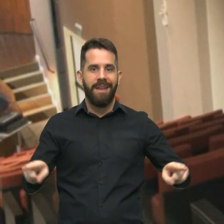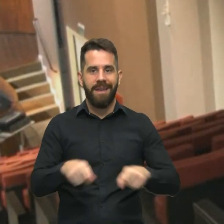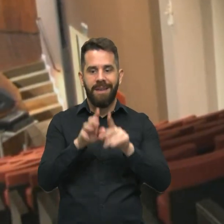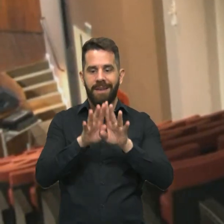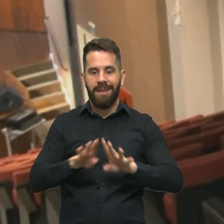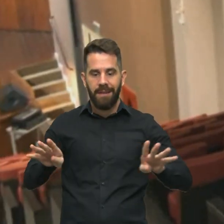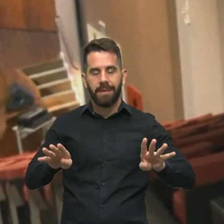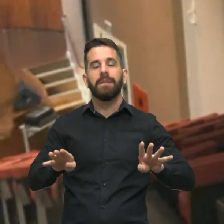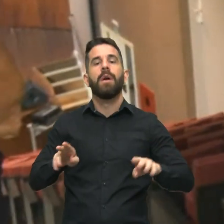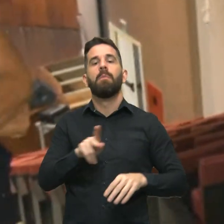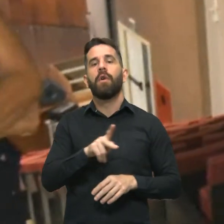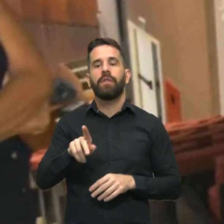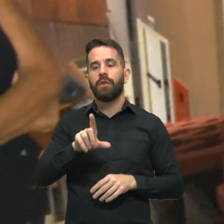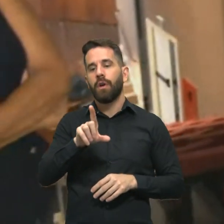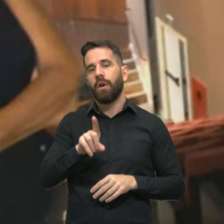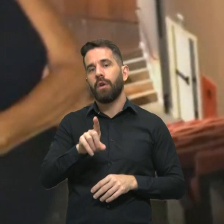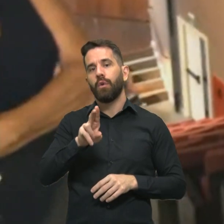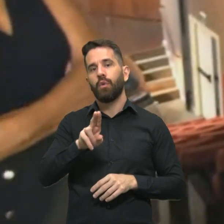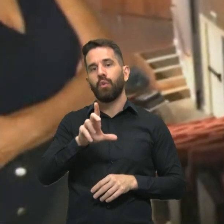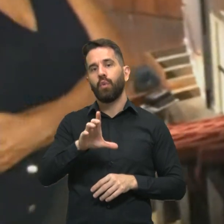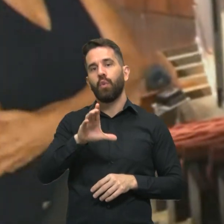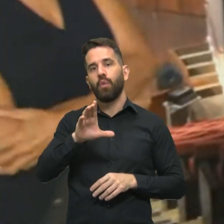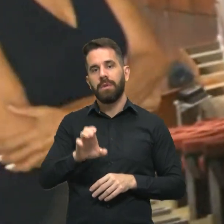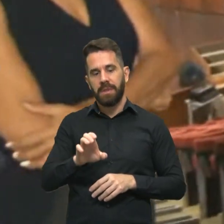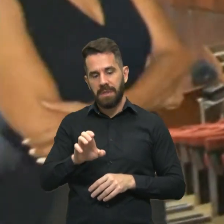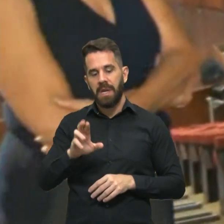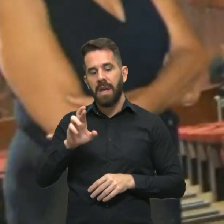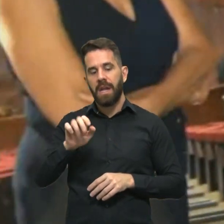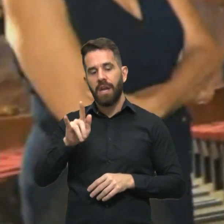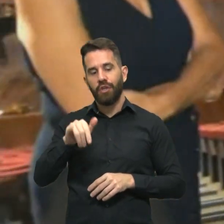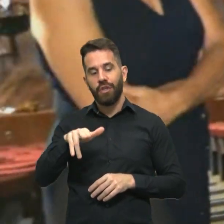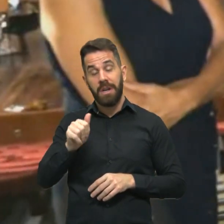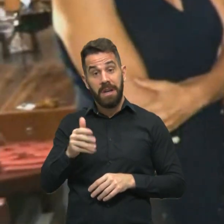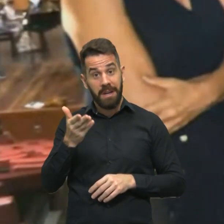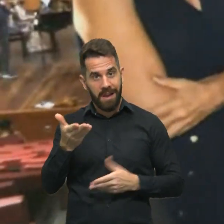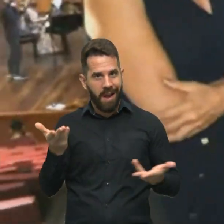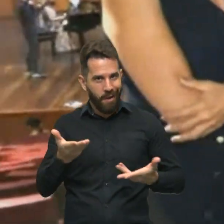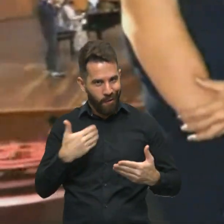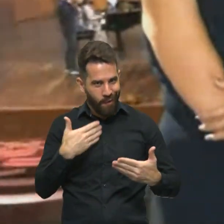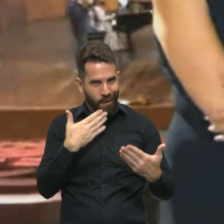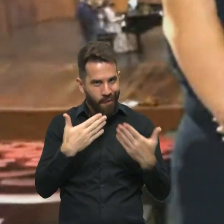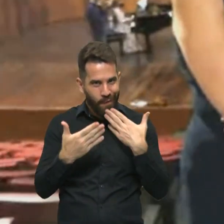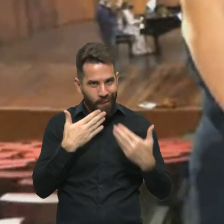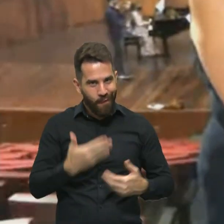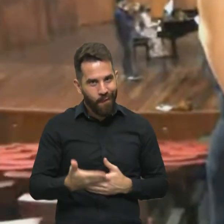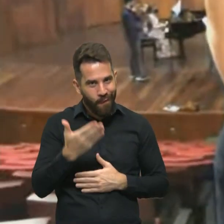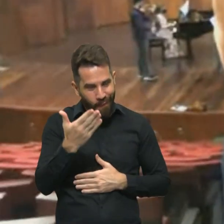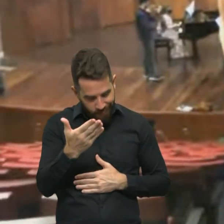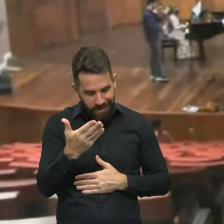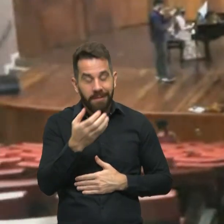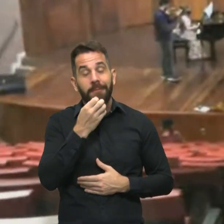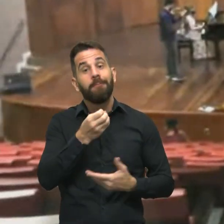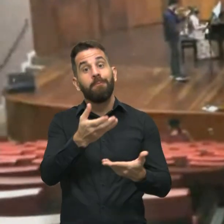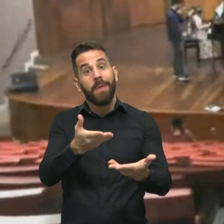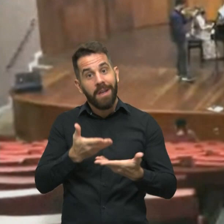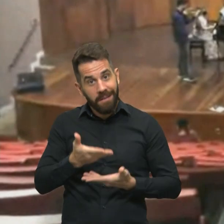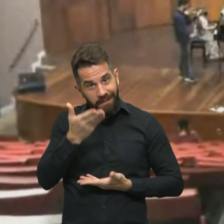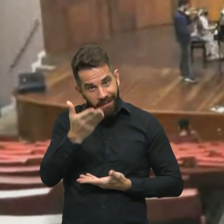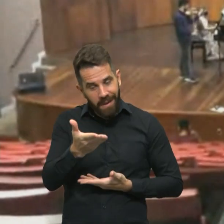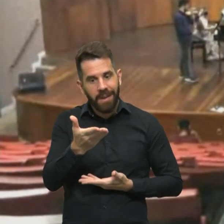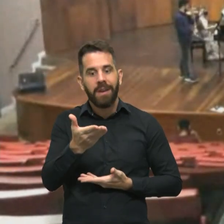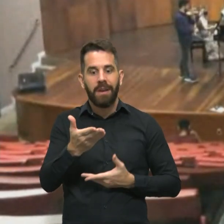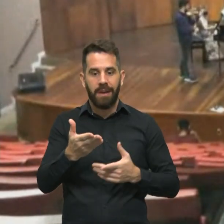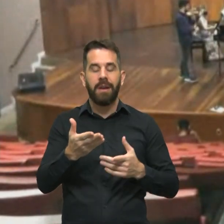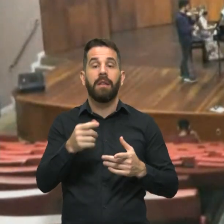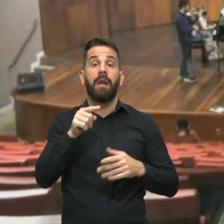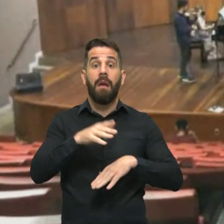Dulce Regina, e é com ela que a gente vai falar agora. Nós estamos aqui com ela, tudo bem, professora Dulce? Seja bem-vinda aqui ao nosso programa.